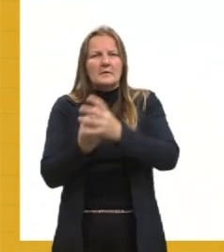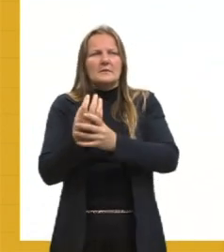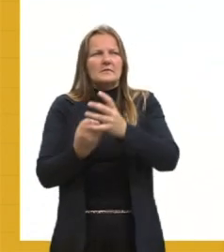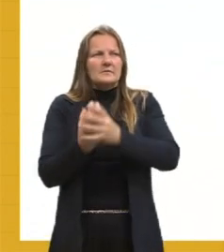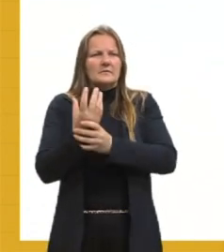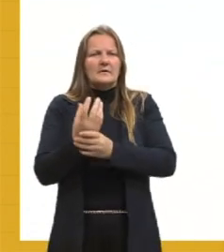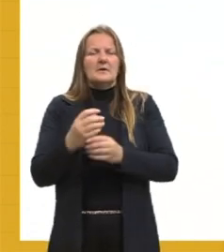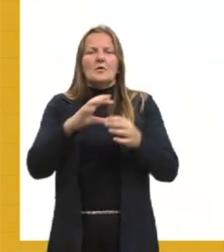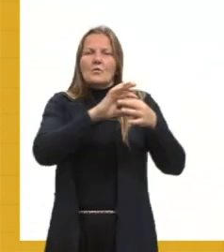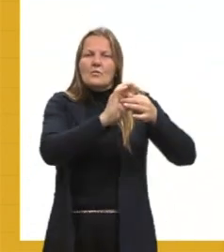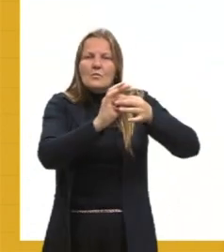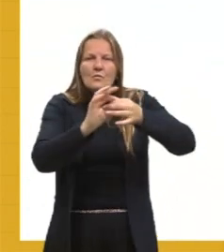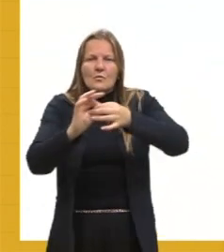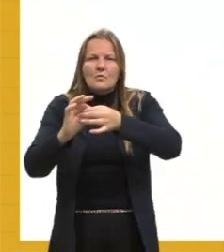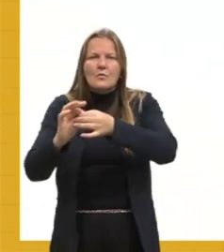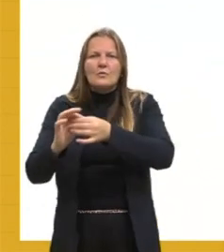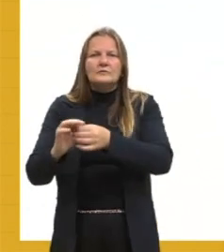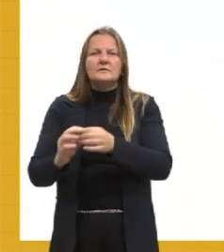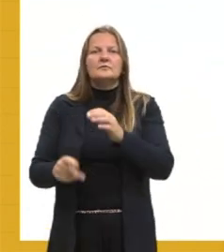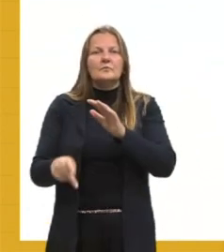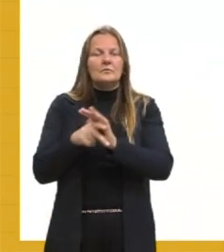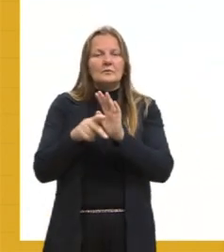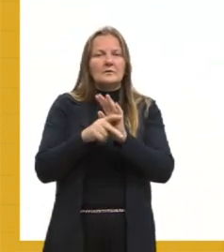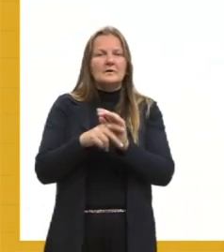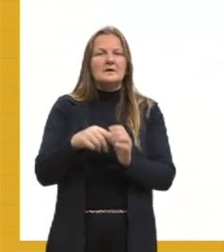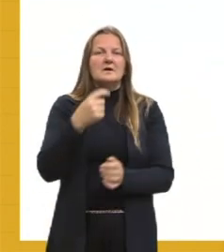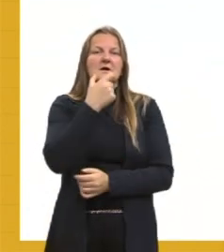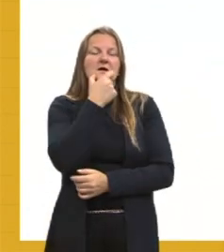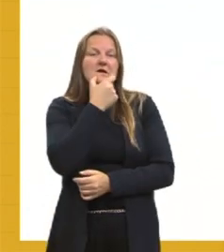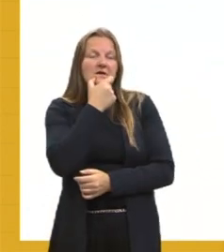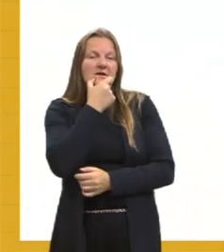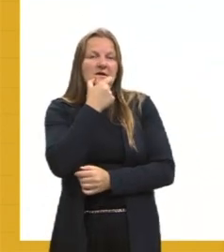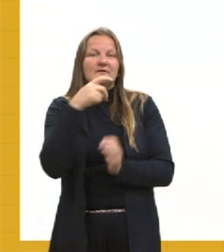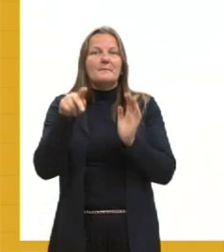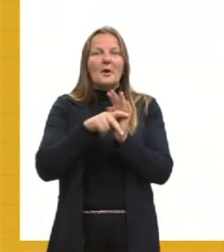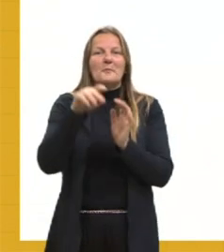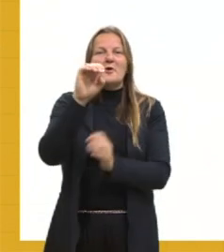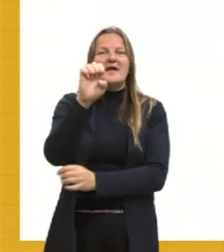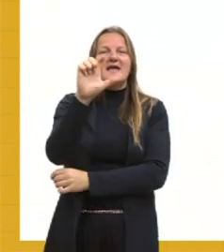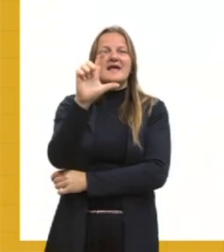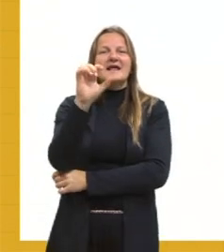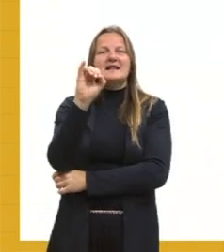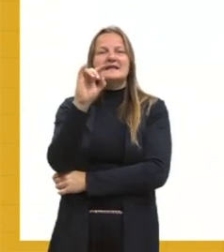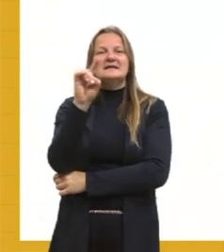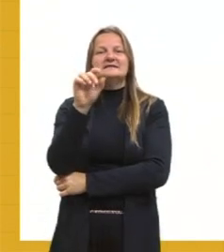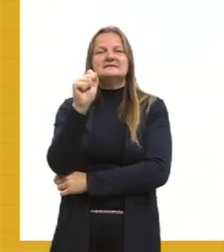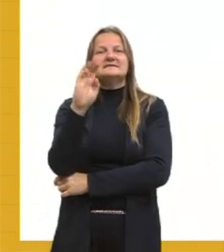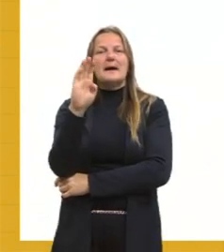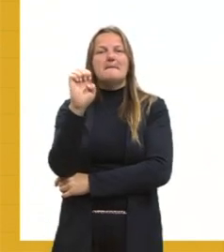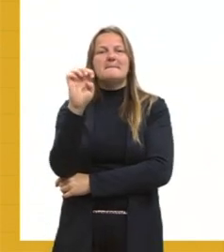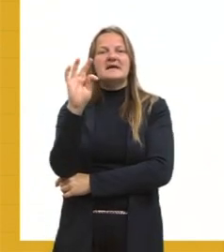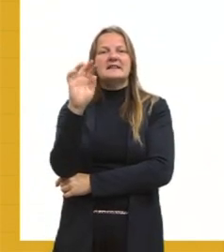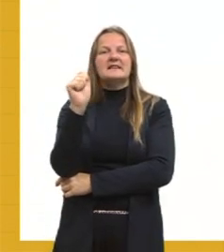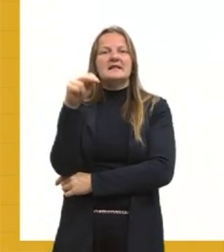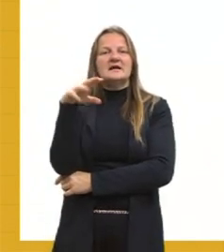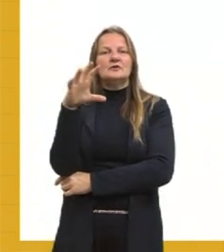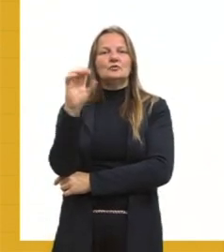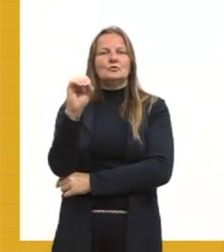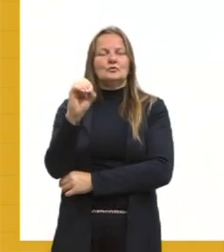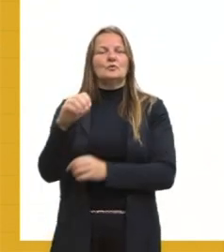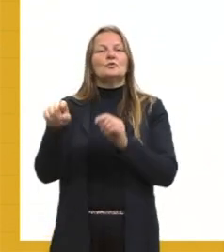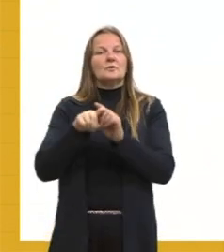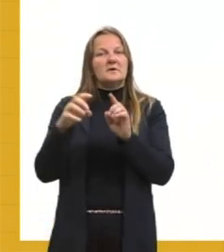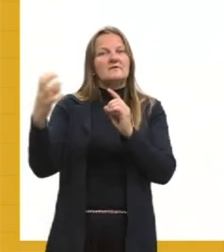naquele contexto o termo inglês elizabetano outra influência dentro da língua